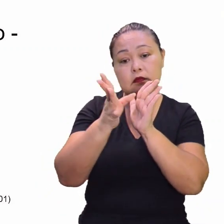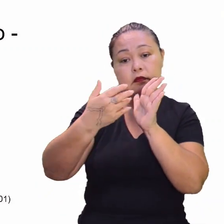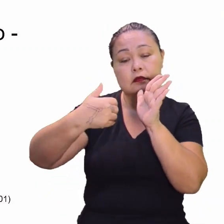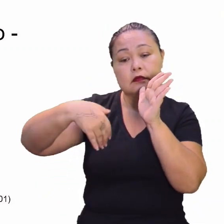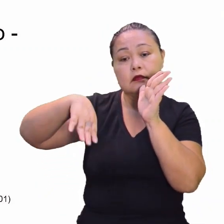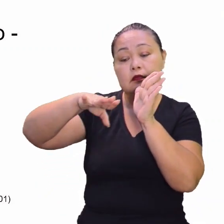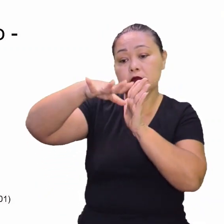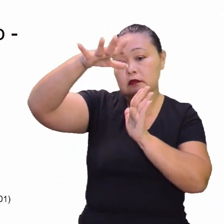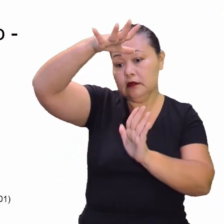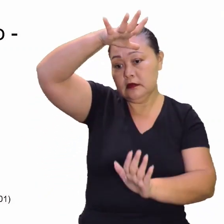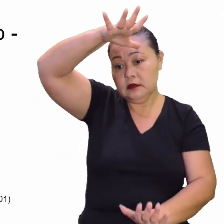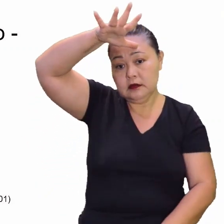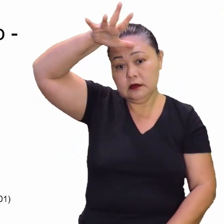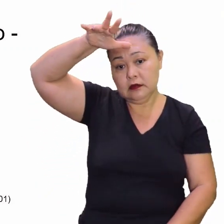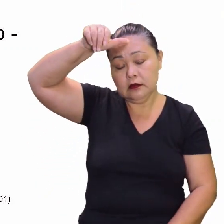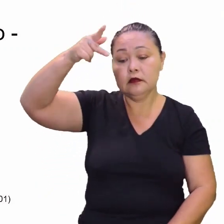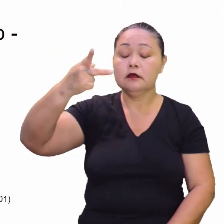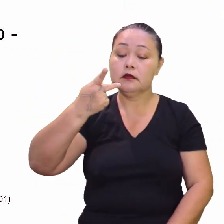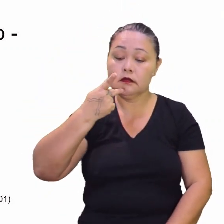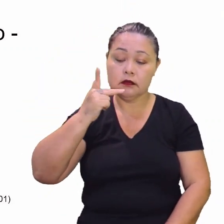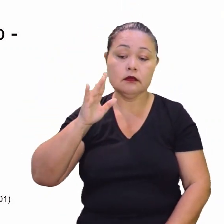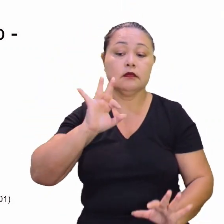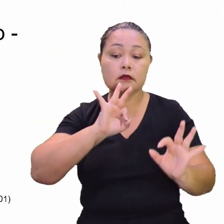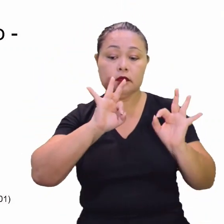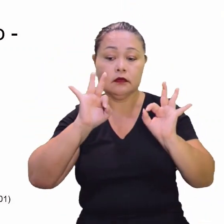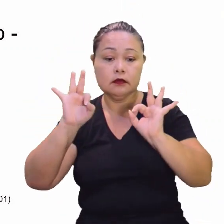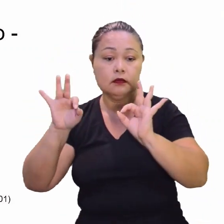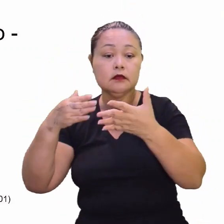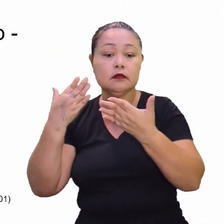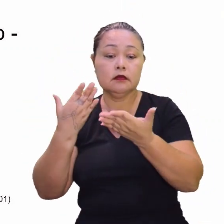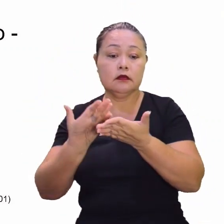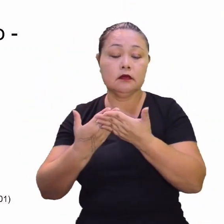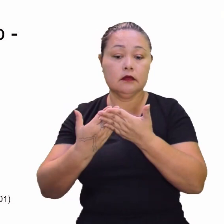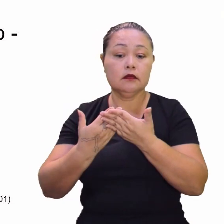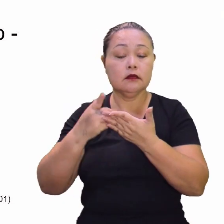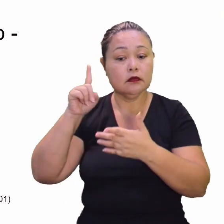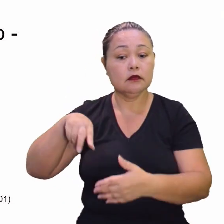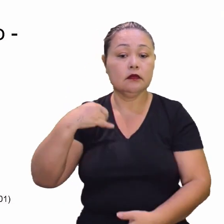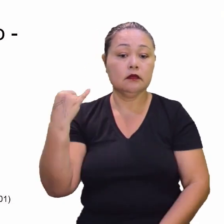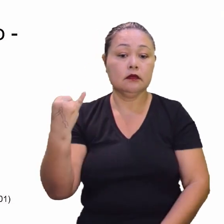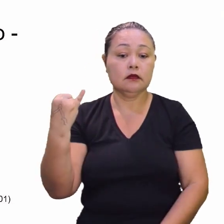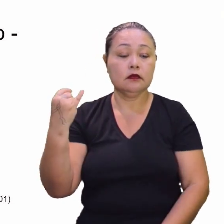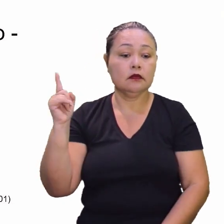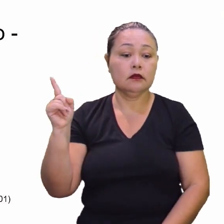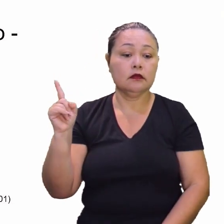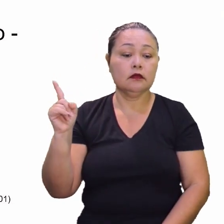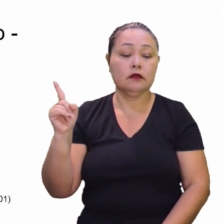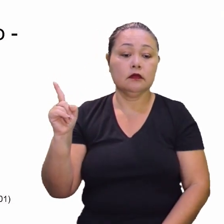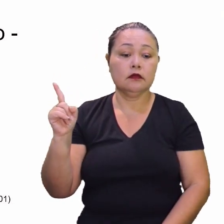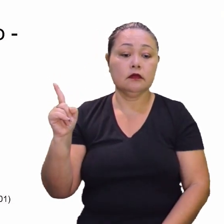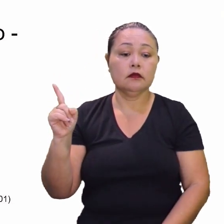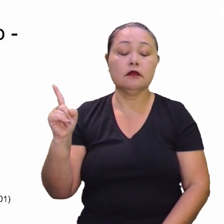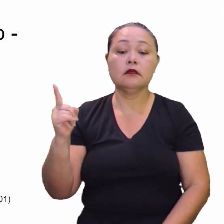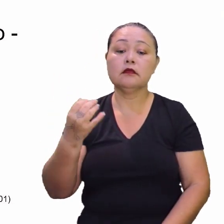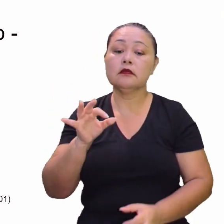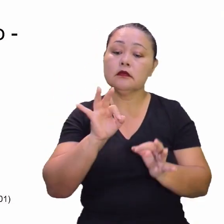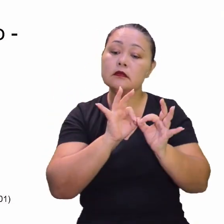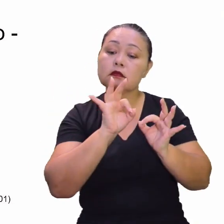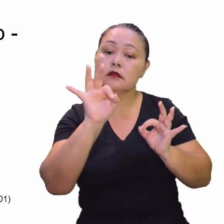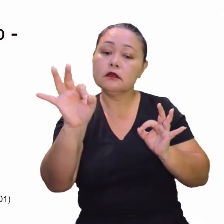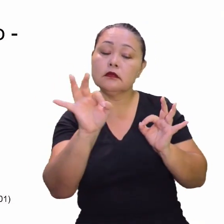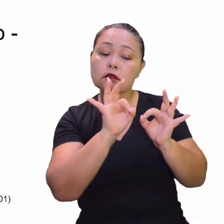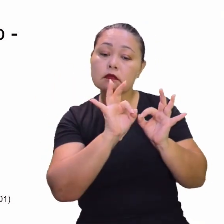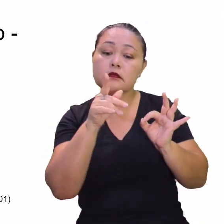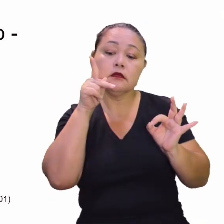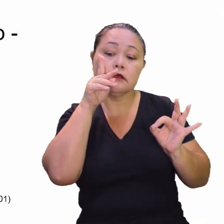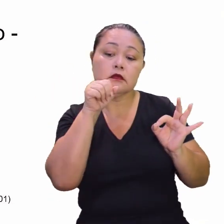Madeira e Amazonas. Falamos já tanto dela nessa aula hoje, né, professor Jorge? Isso aí. Mas ela é muito importante, ó. Olha só, quantos quilômetros aqui